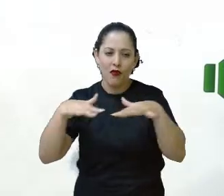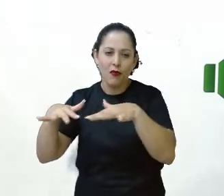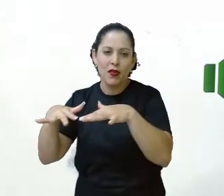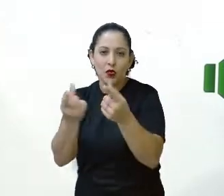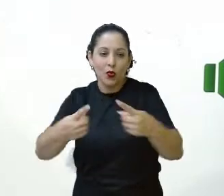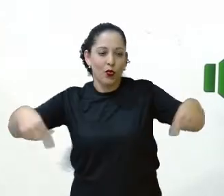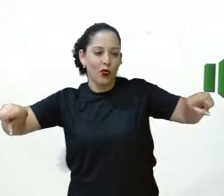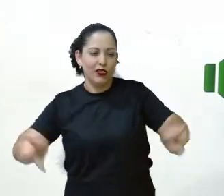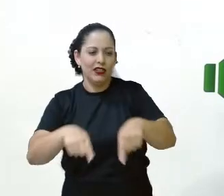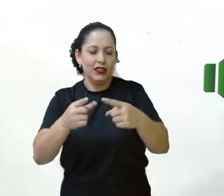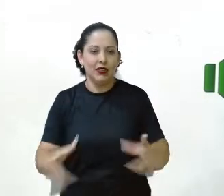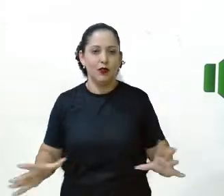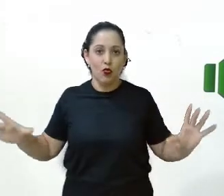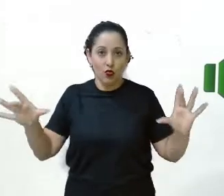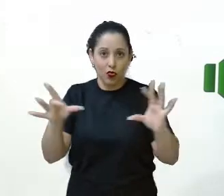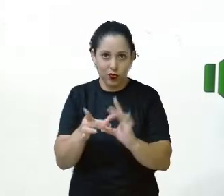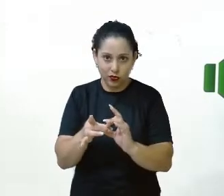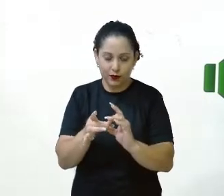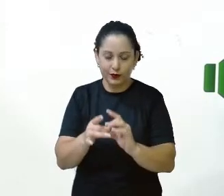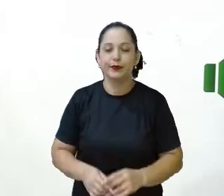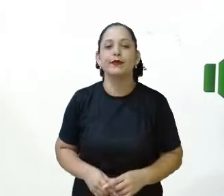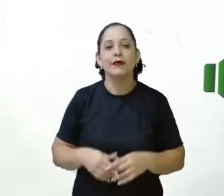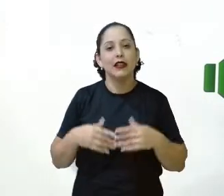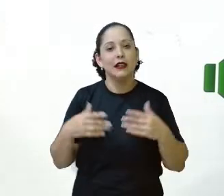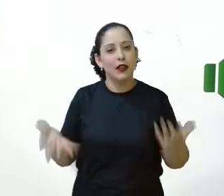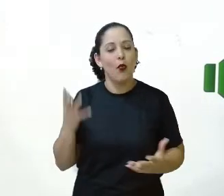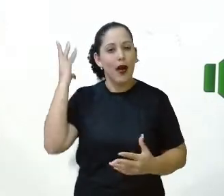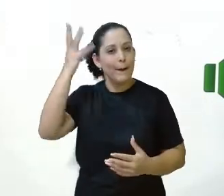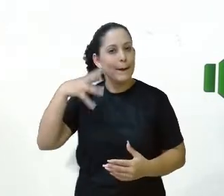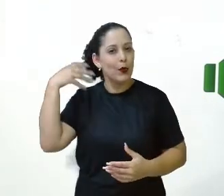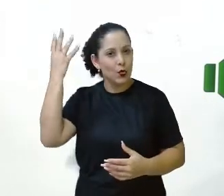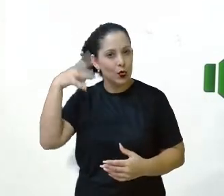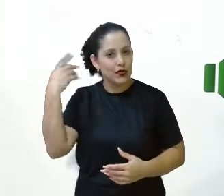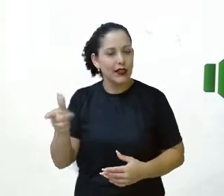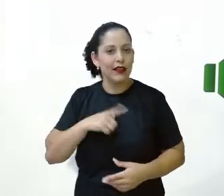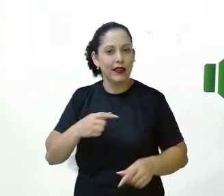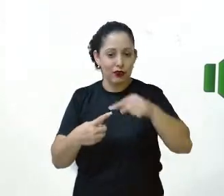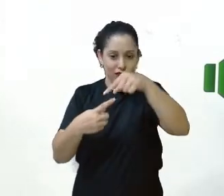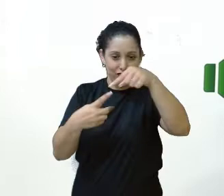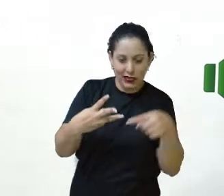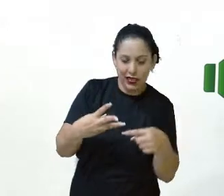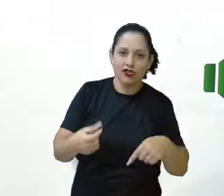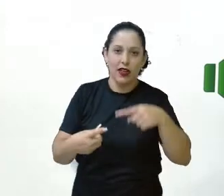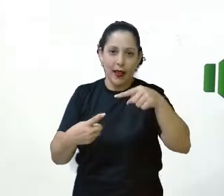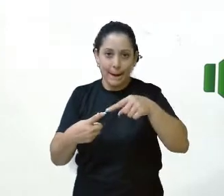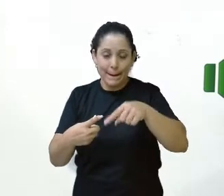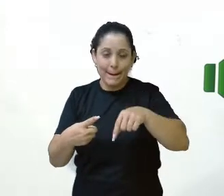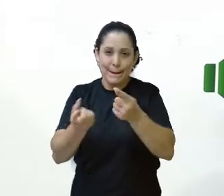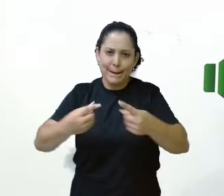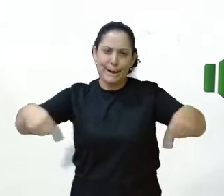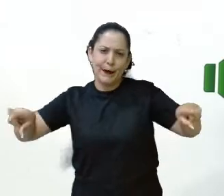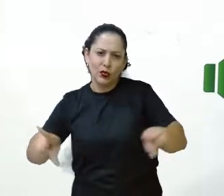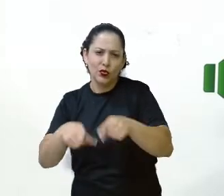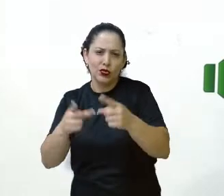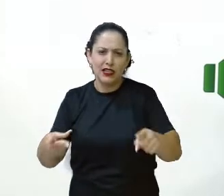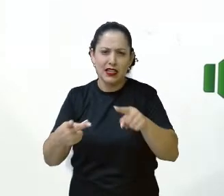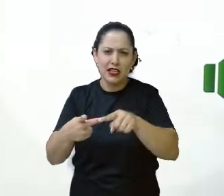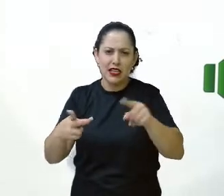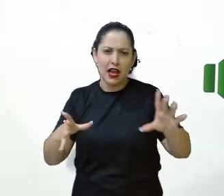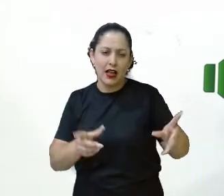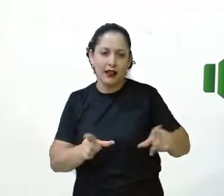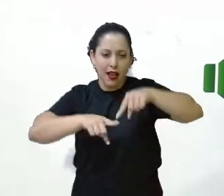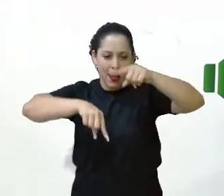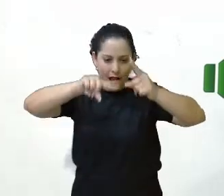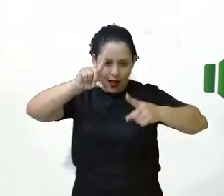gente, voltando aí para a gente fechar, a música é feita de melodia, harmonia e ritmo. A melodia